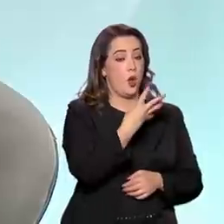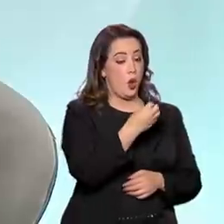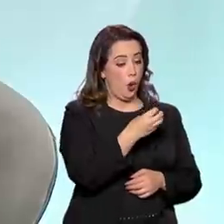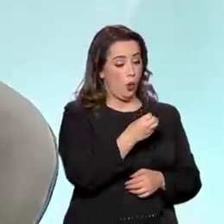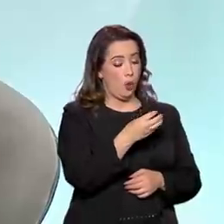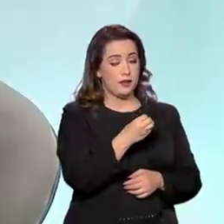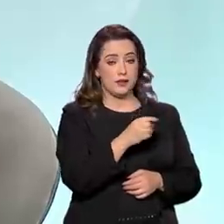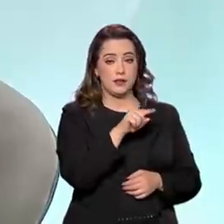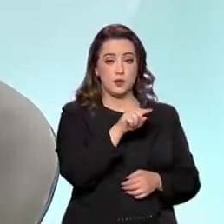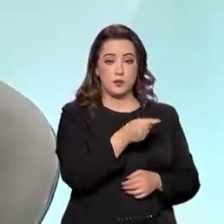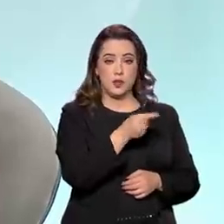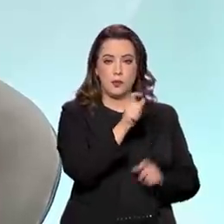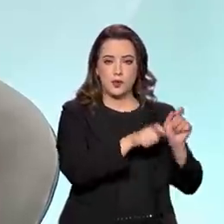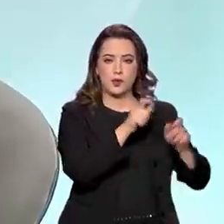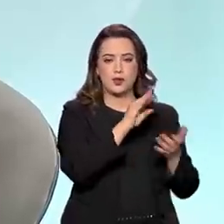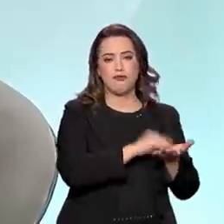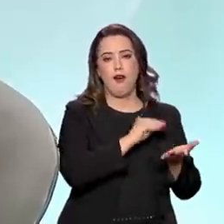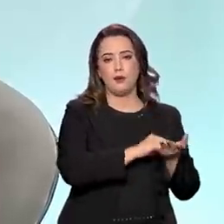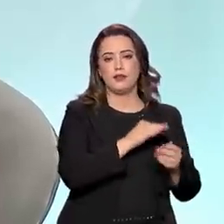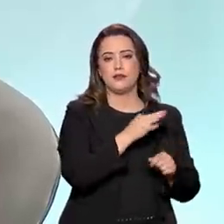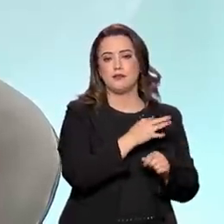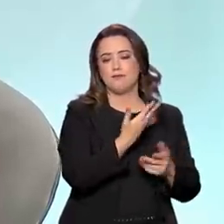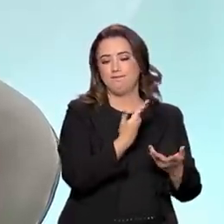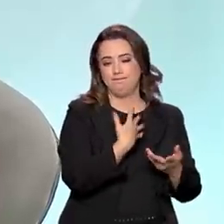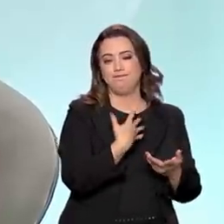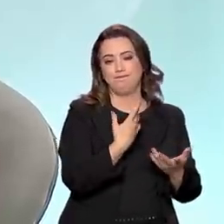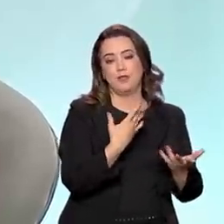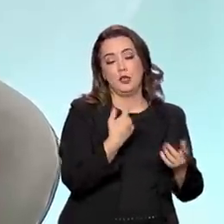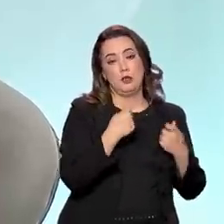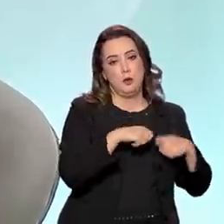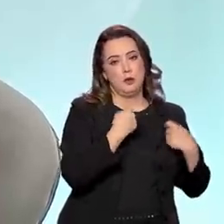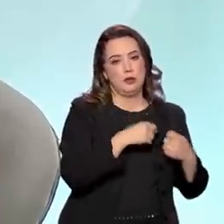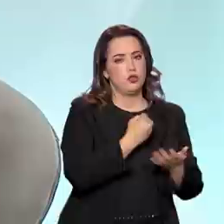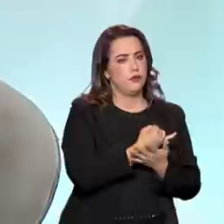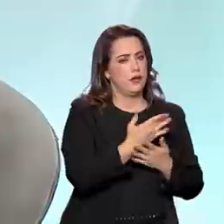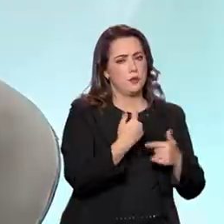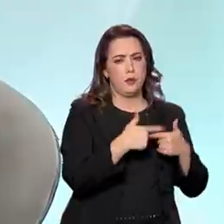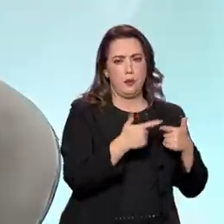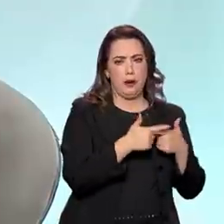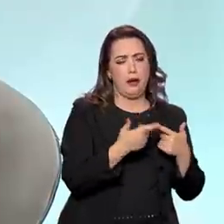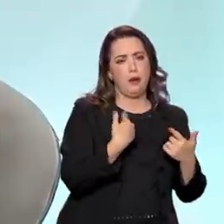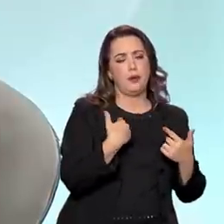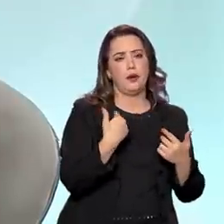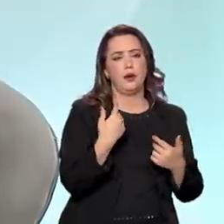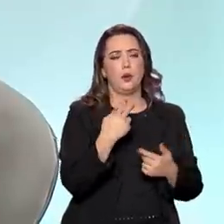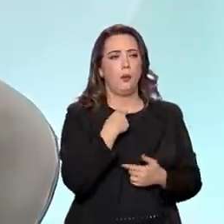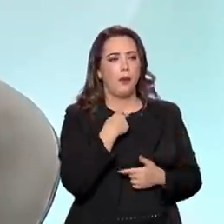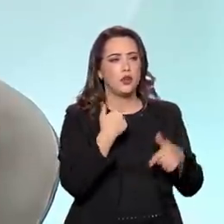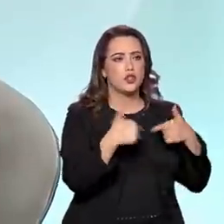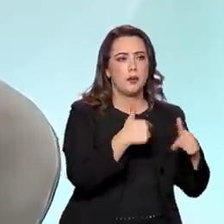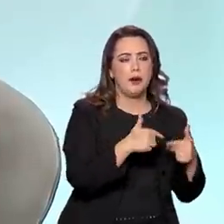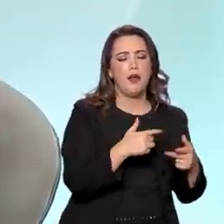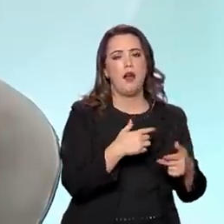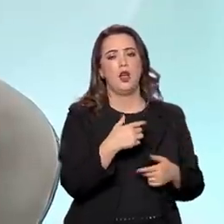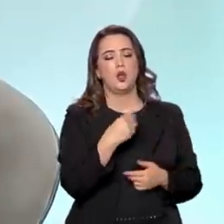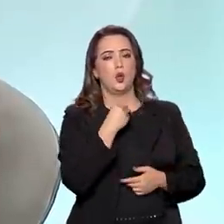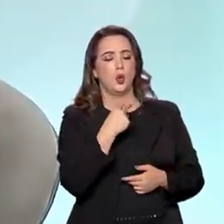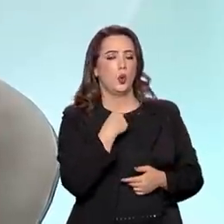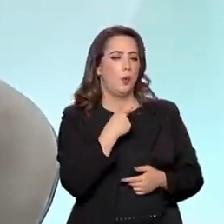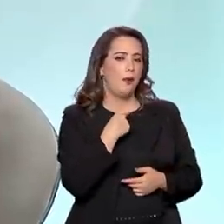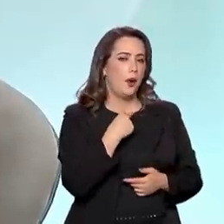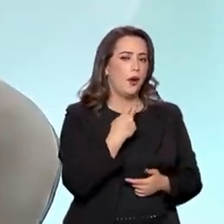não pode entrar na universidade ou numa escola né não pode ter um emprego formal não pode ganhar um